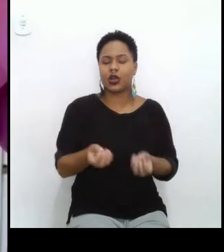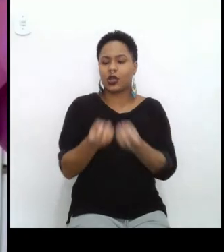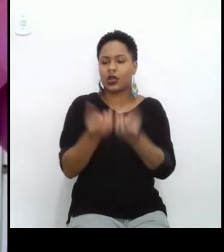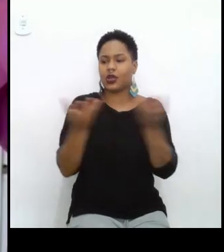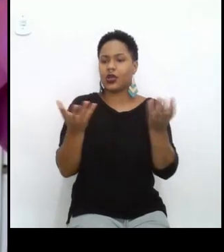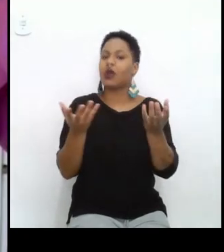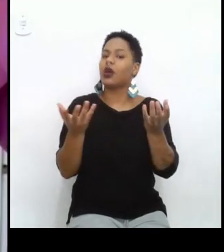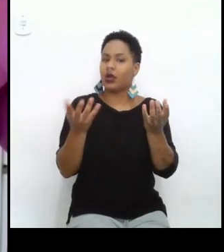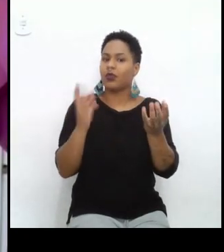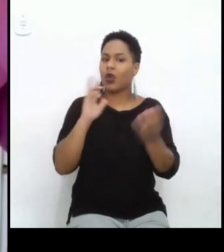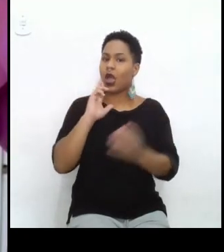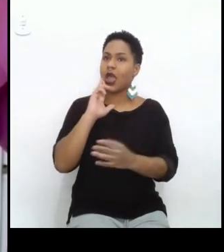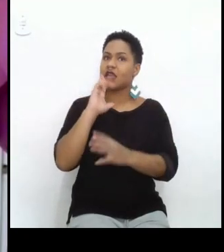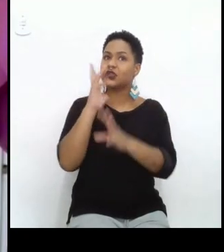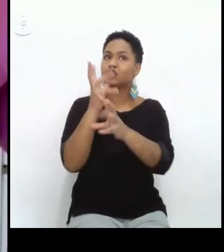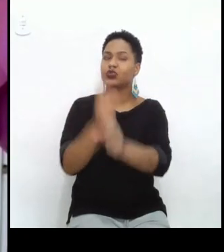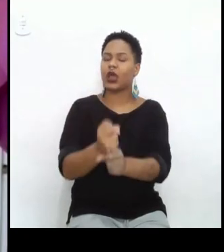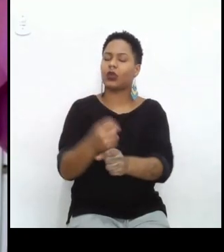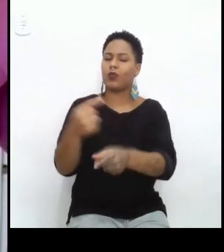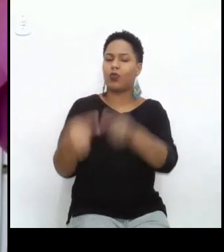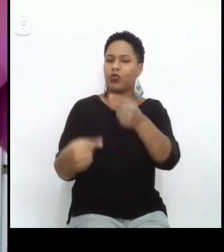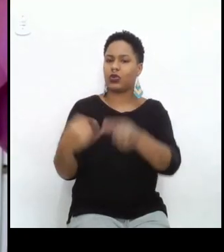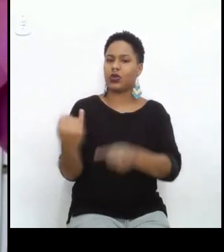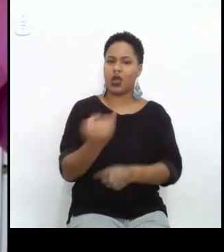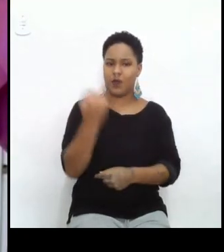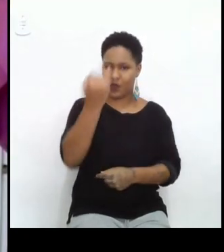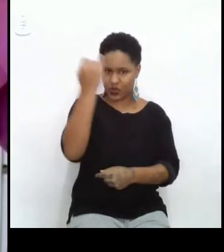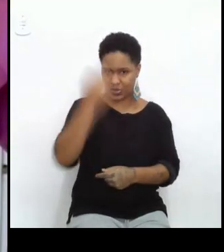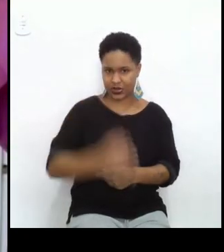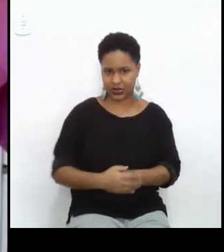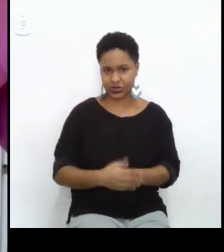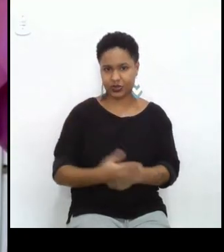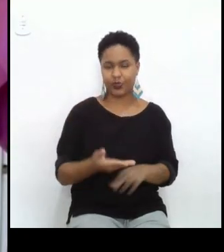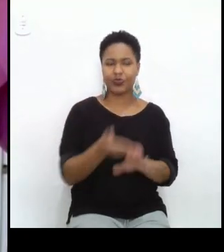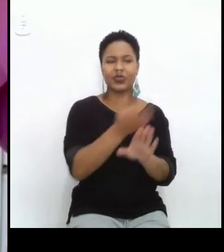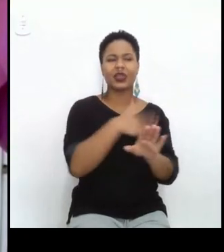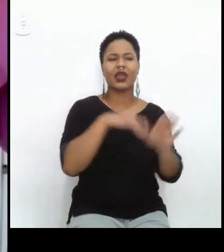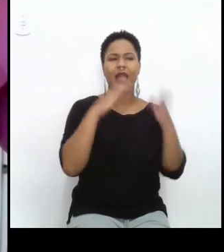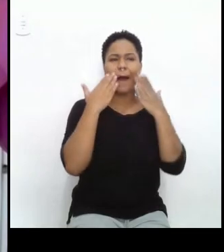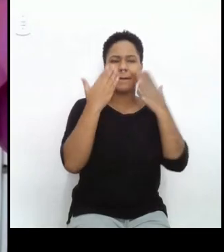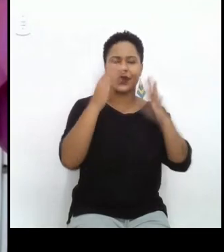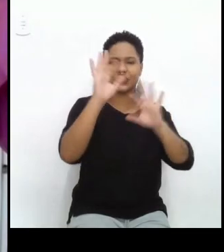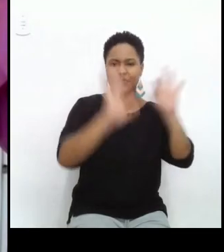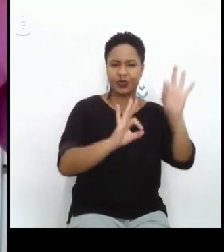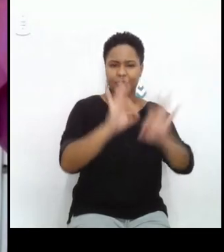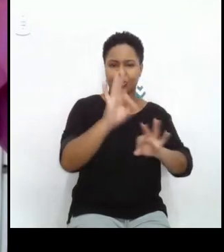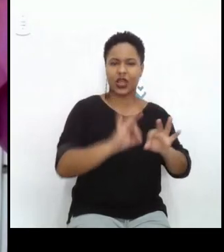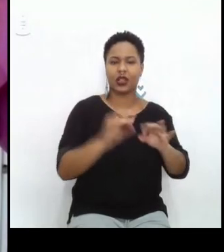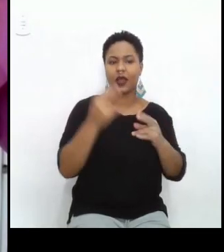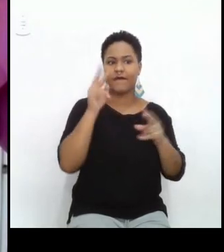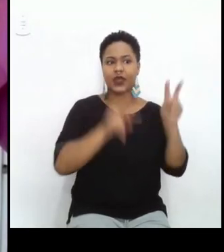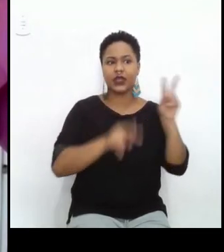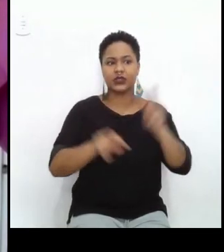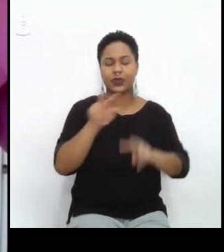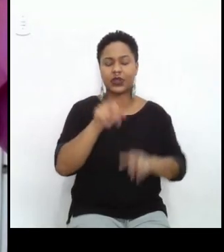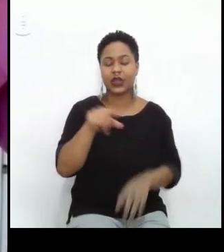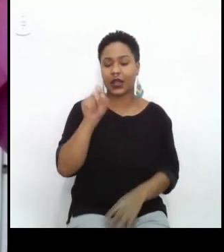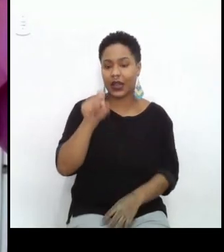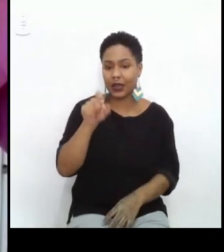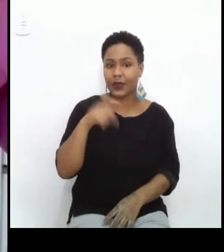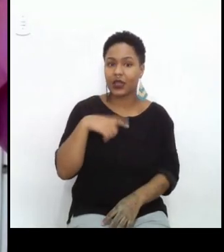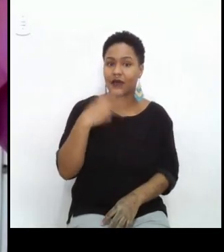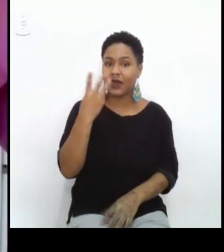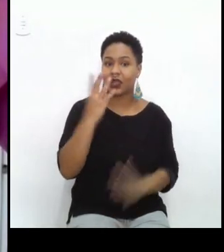político importante quando a gente apresentou o projeto representa o projeto da visibilidade lésbica a gente passou três